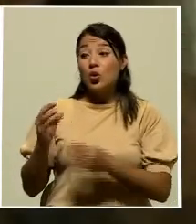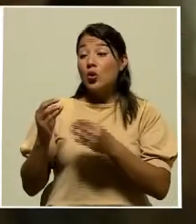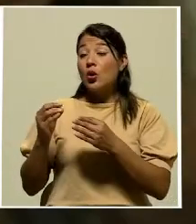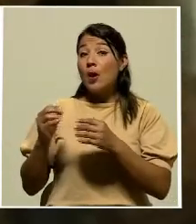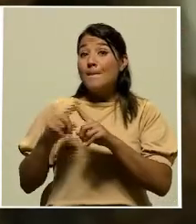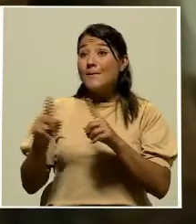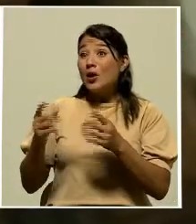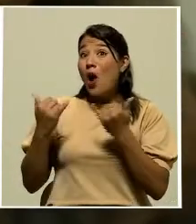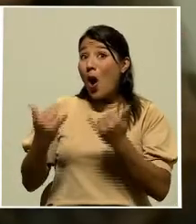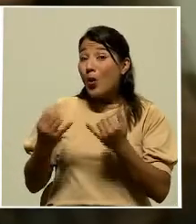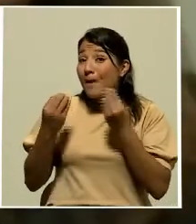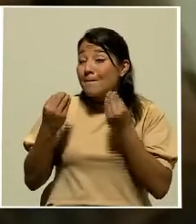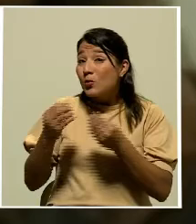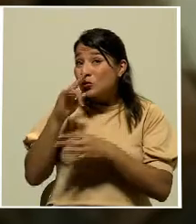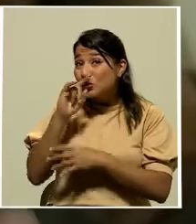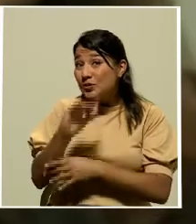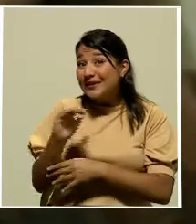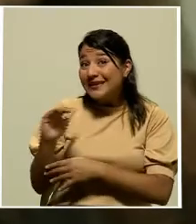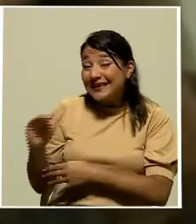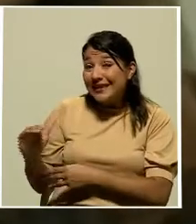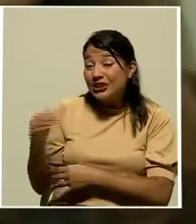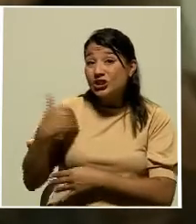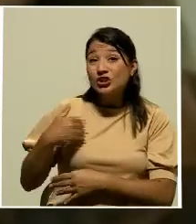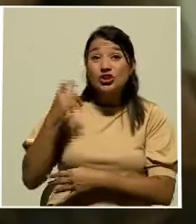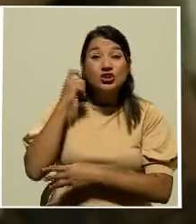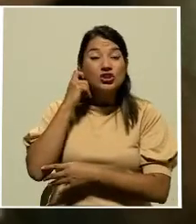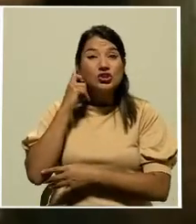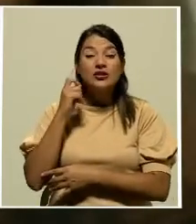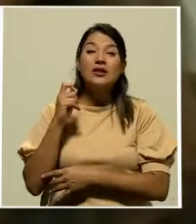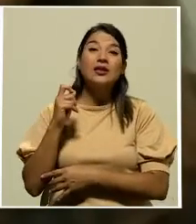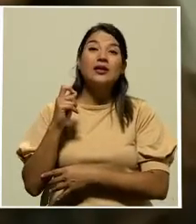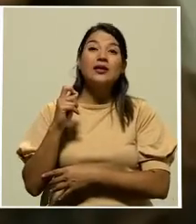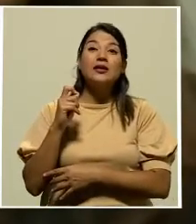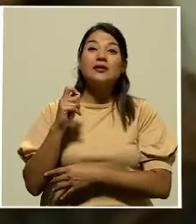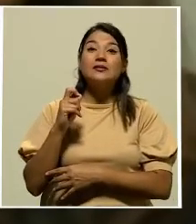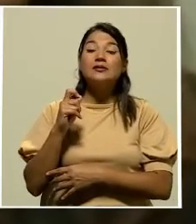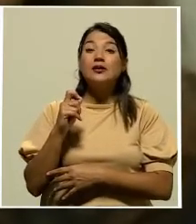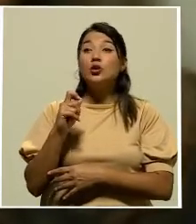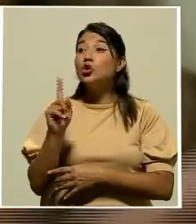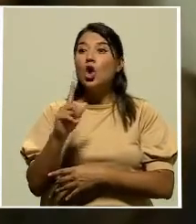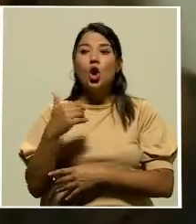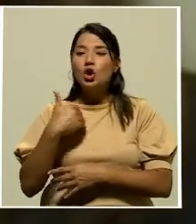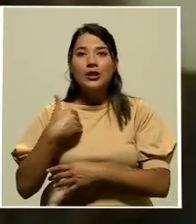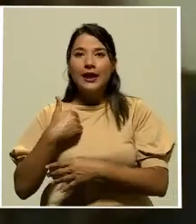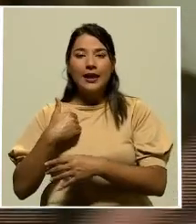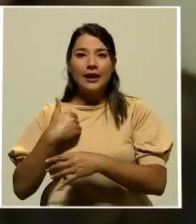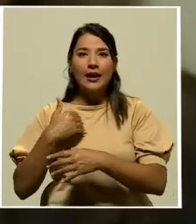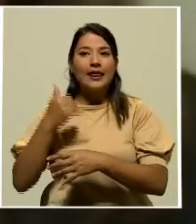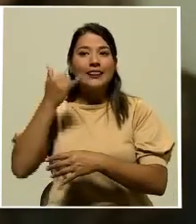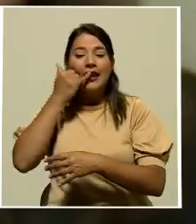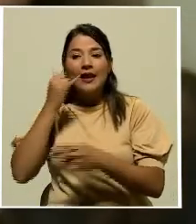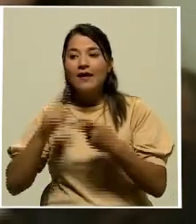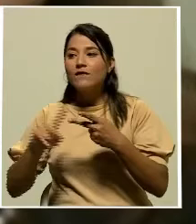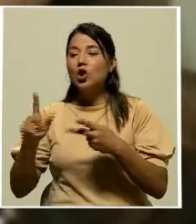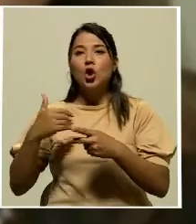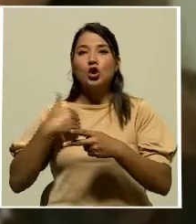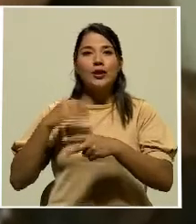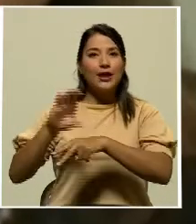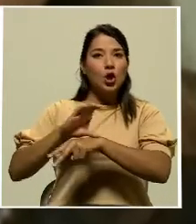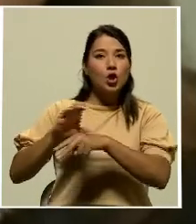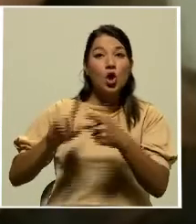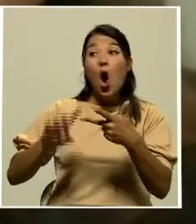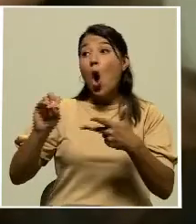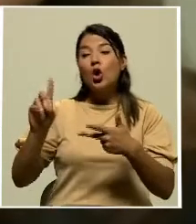de niños e niñas que não têm acesso ou a um dispositivo, não? A um computador, um teléfono, ou à